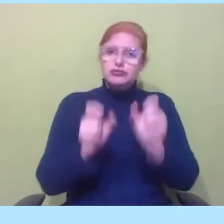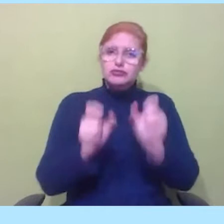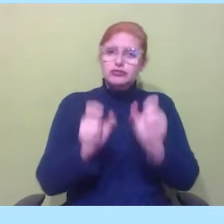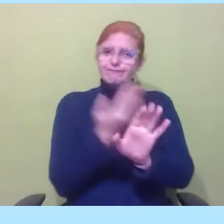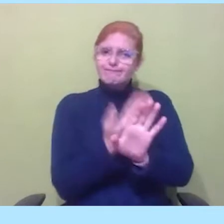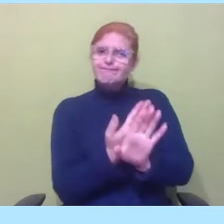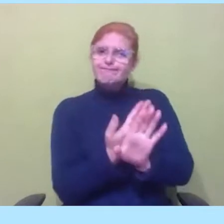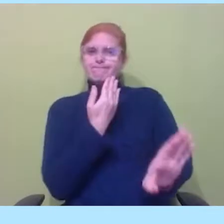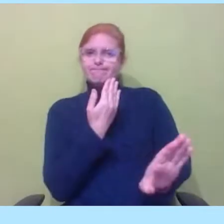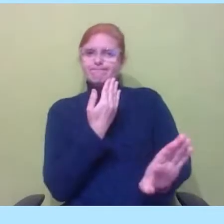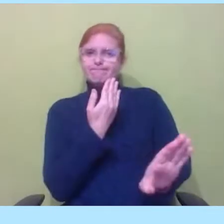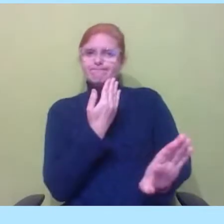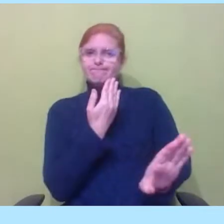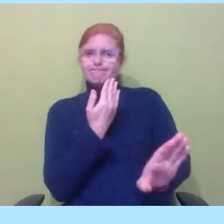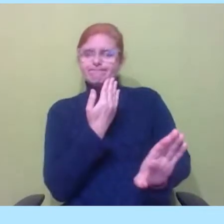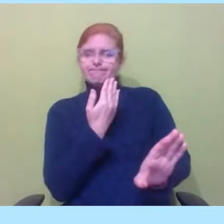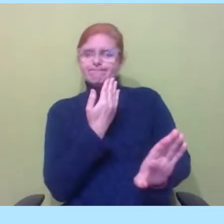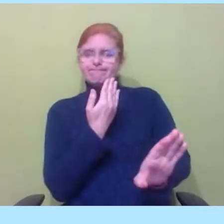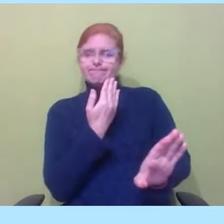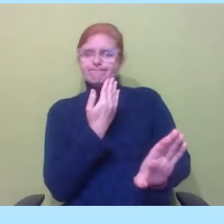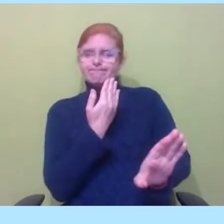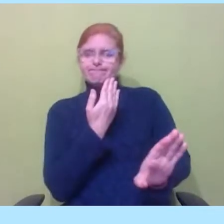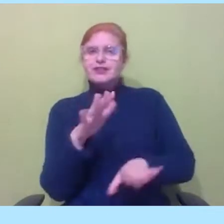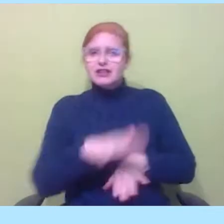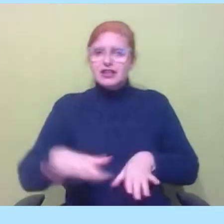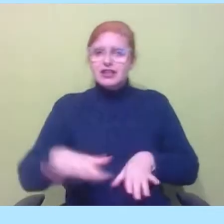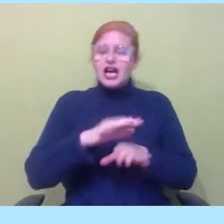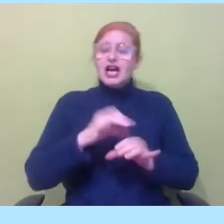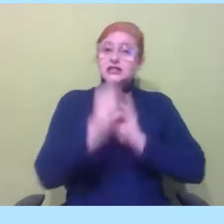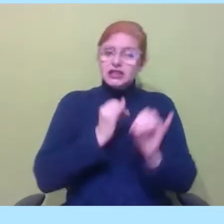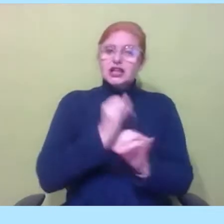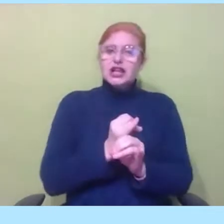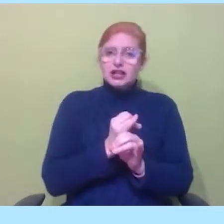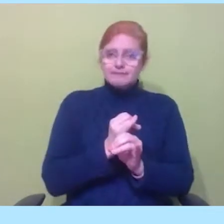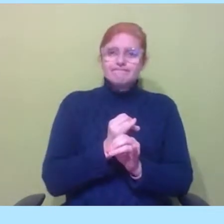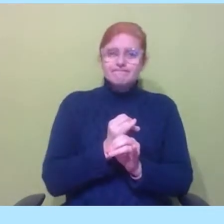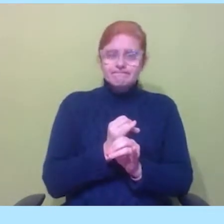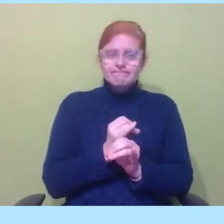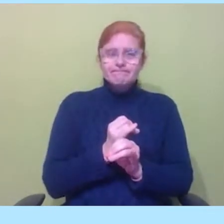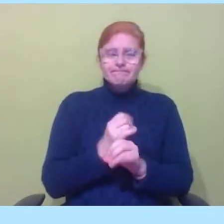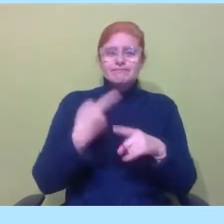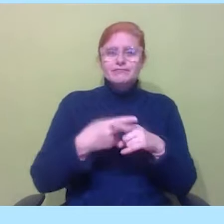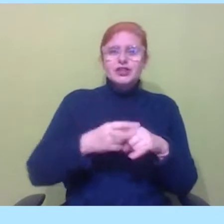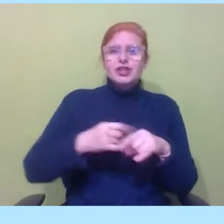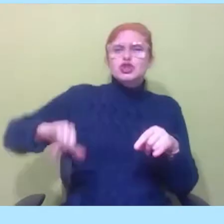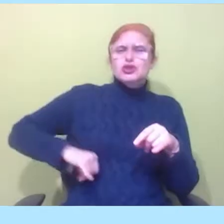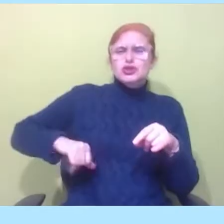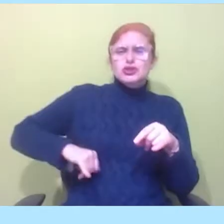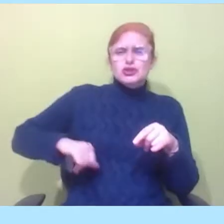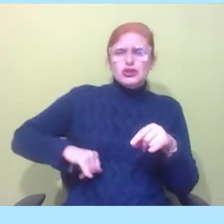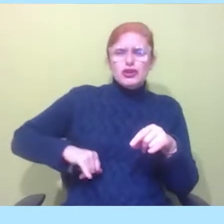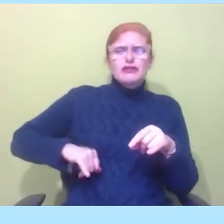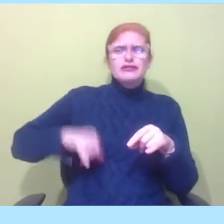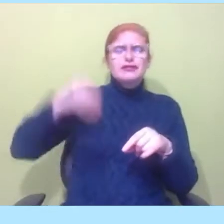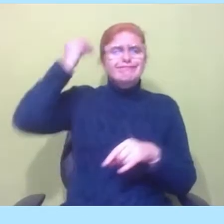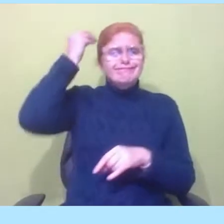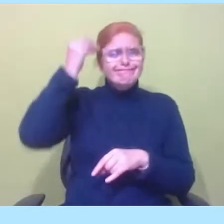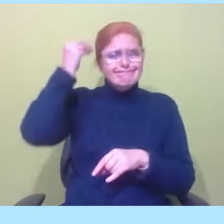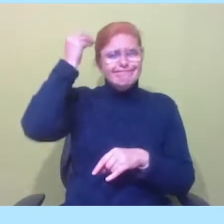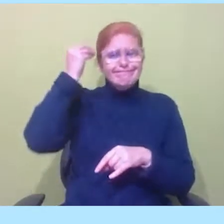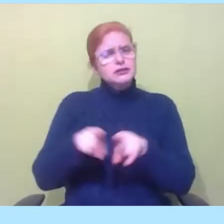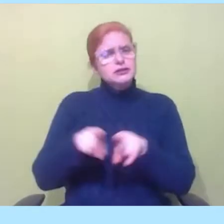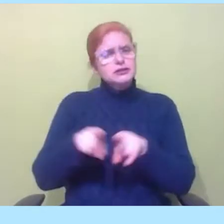vezes, por sofrerem um desgaste psicológico, nós pensamos também que tudo